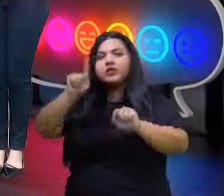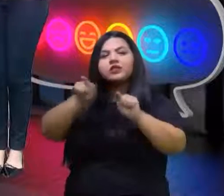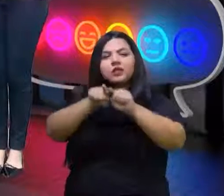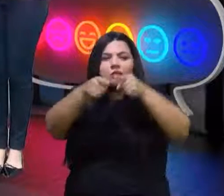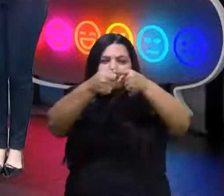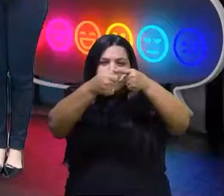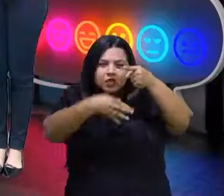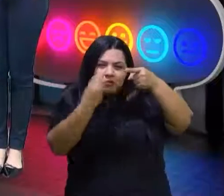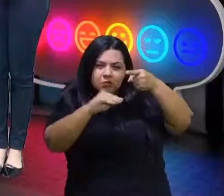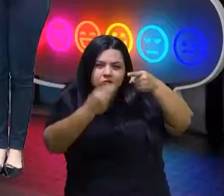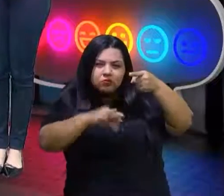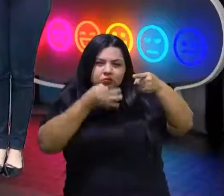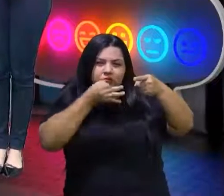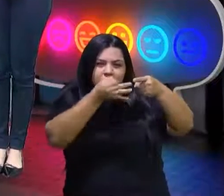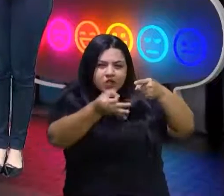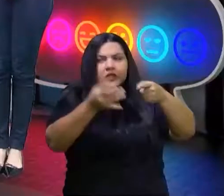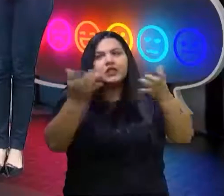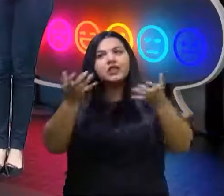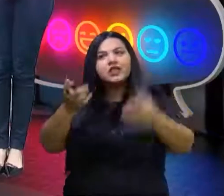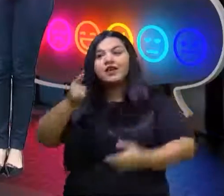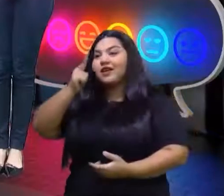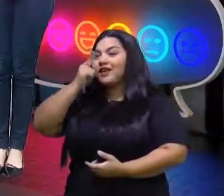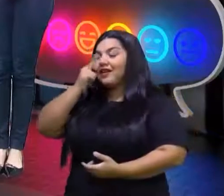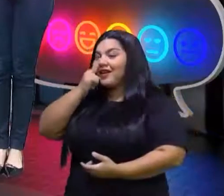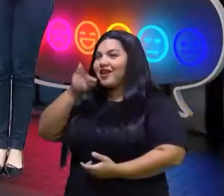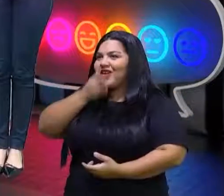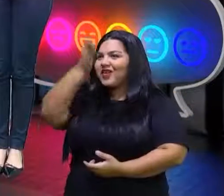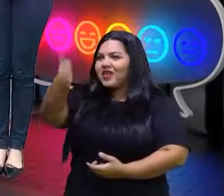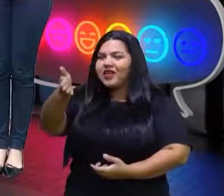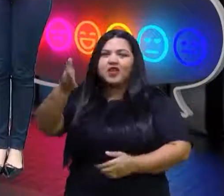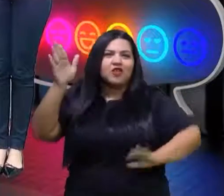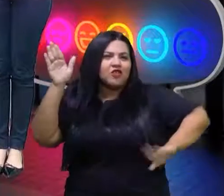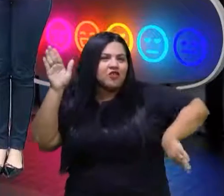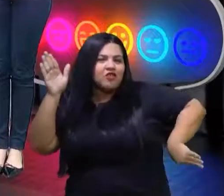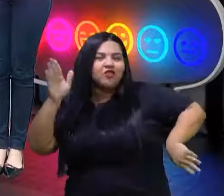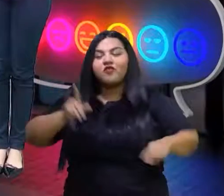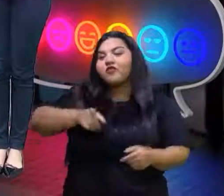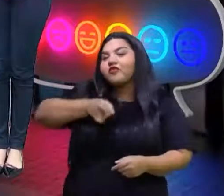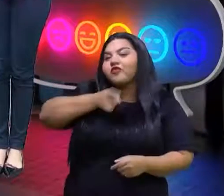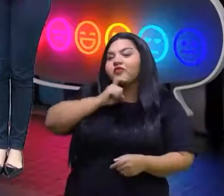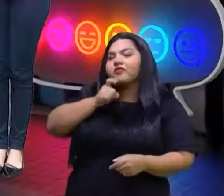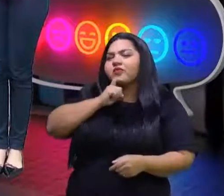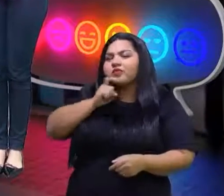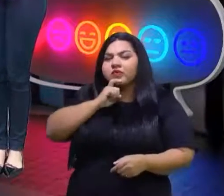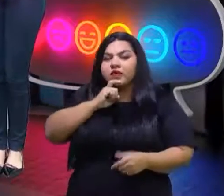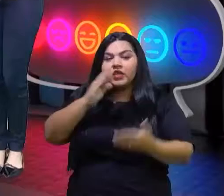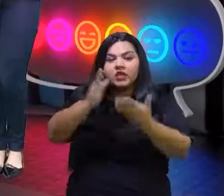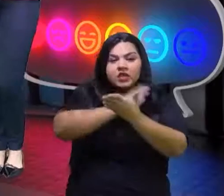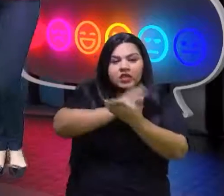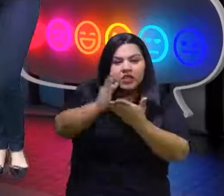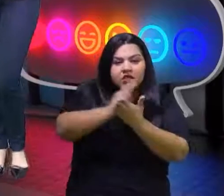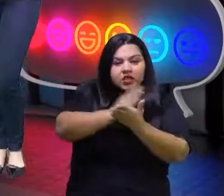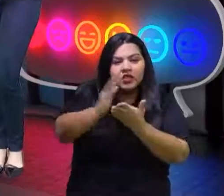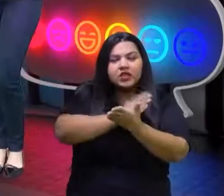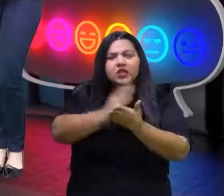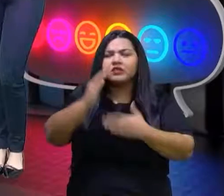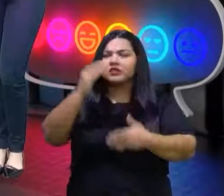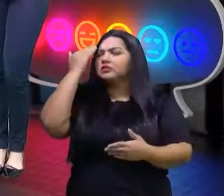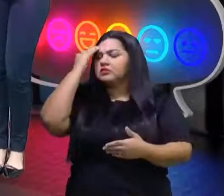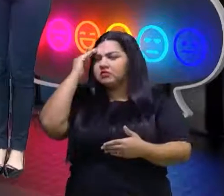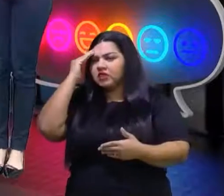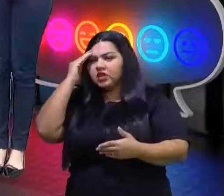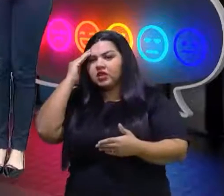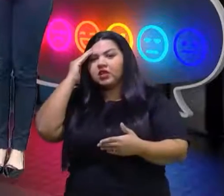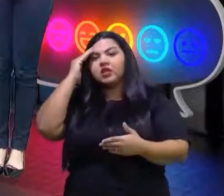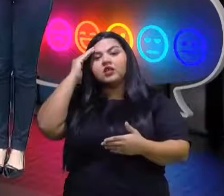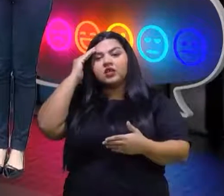nosso chat que queria estar na Grécia, praia, friozinho, né? E às vezes é até de se entender